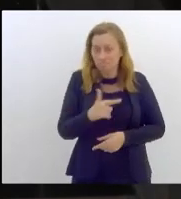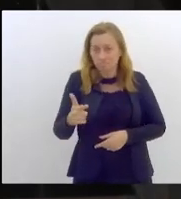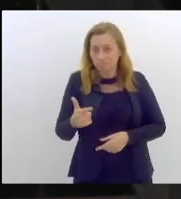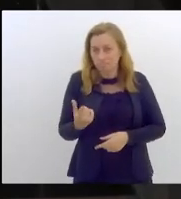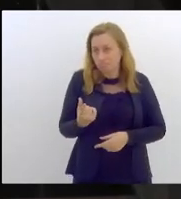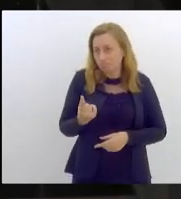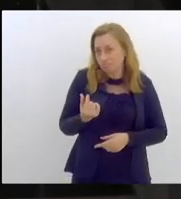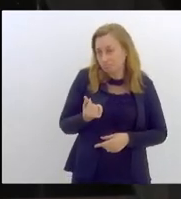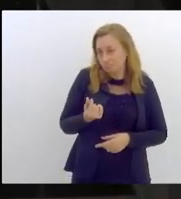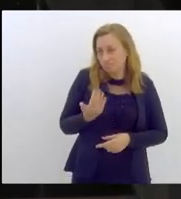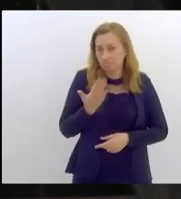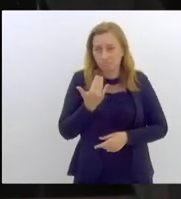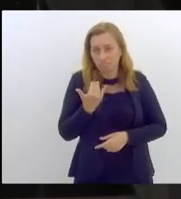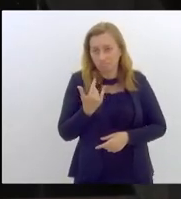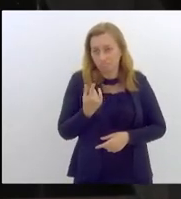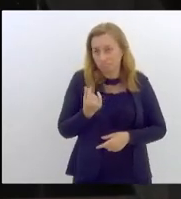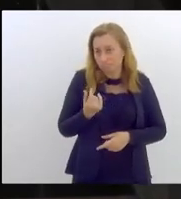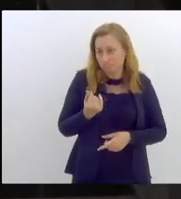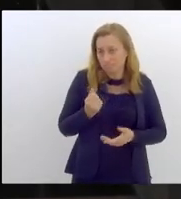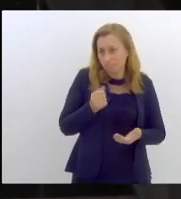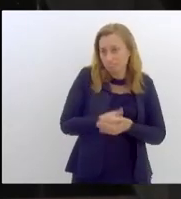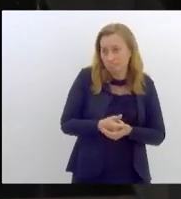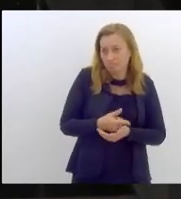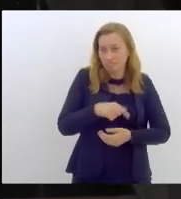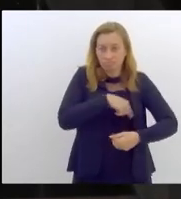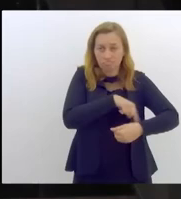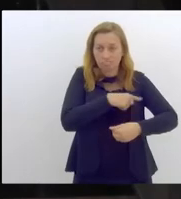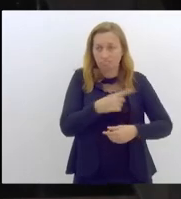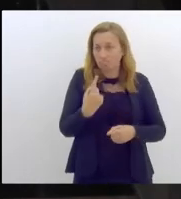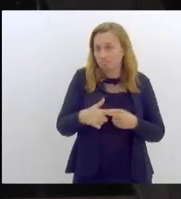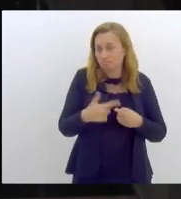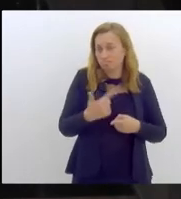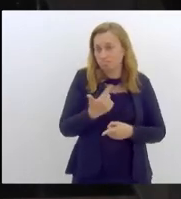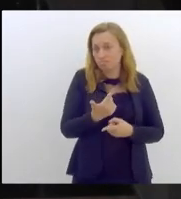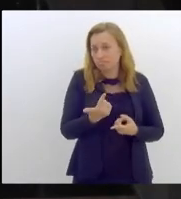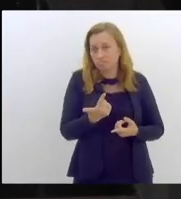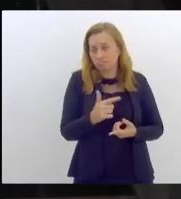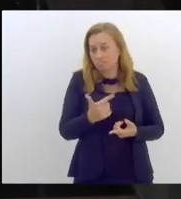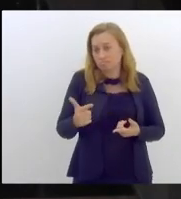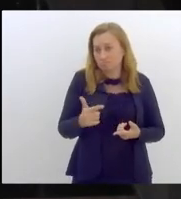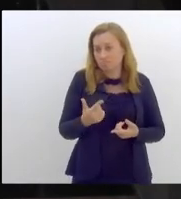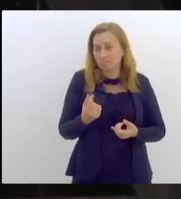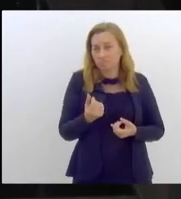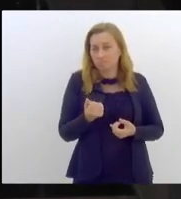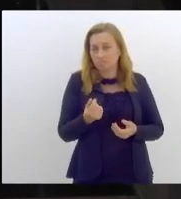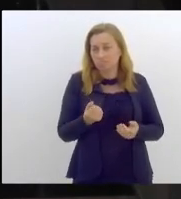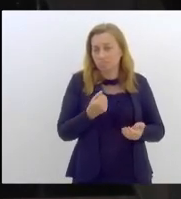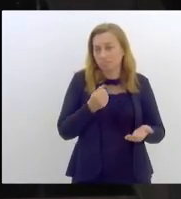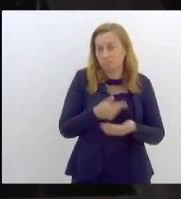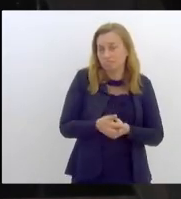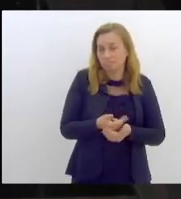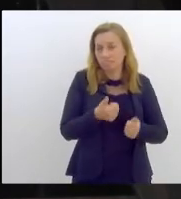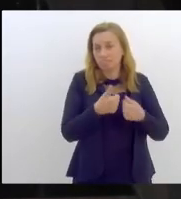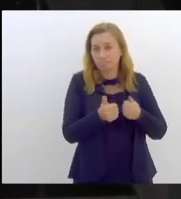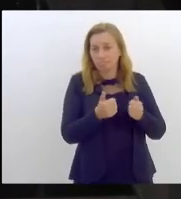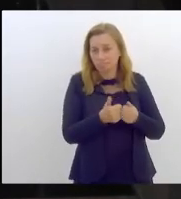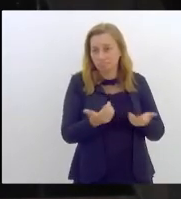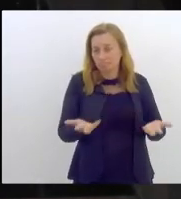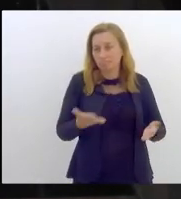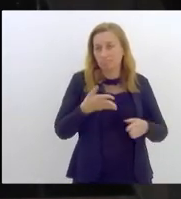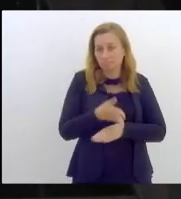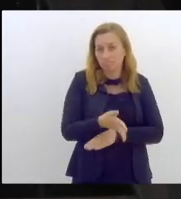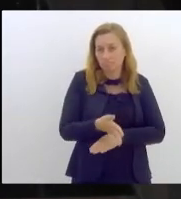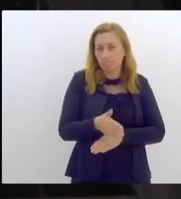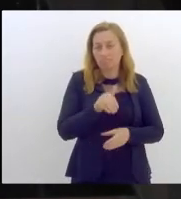dinheiro para comer que não tem dinheiro para comprar o gás de cozinha também não tem dinheiro para pagar um transporte público para chegar até